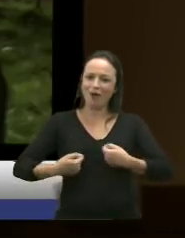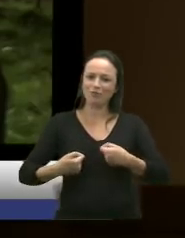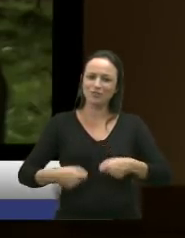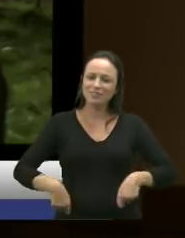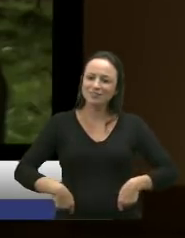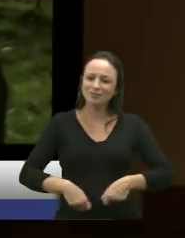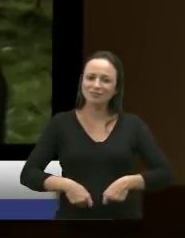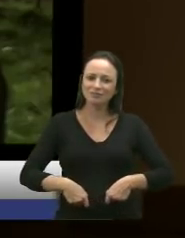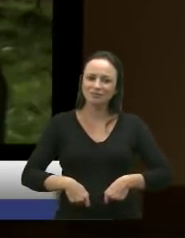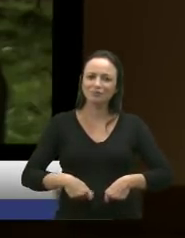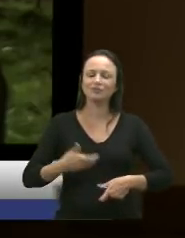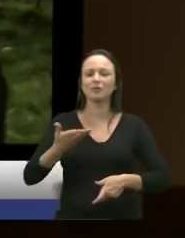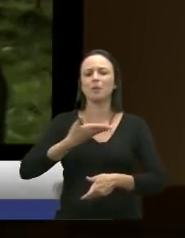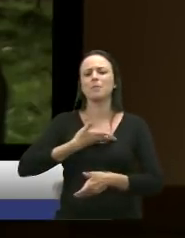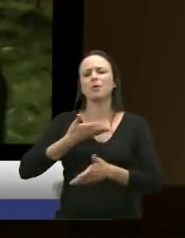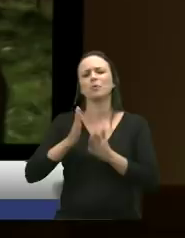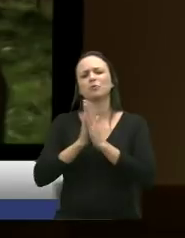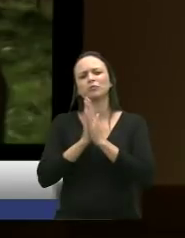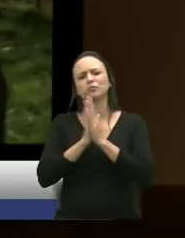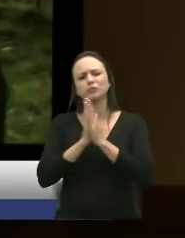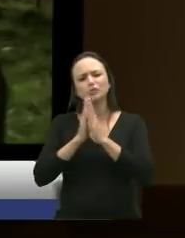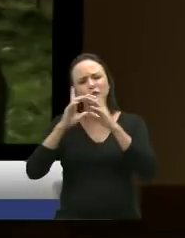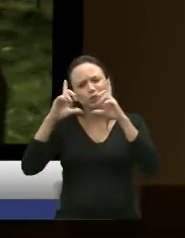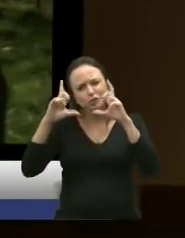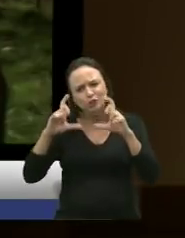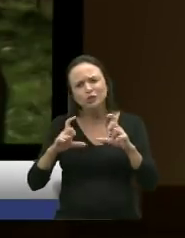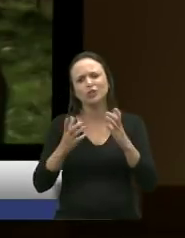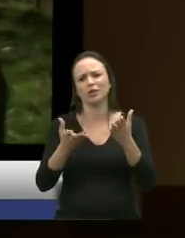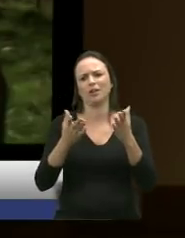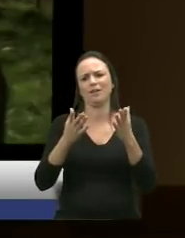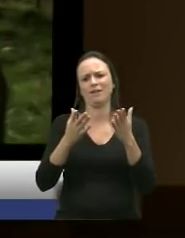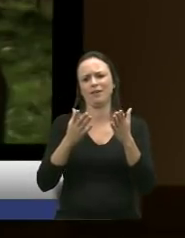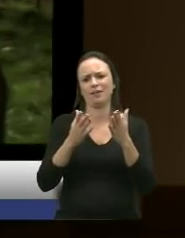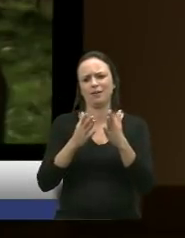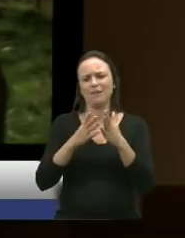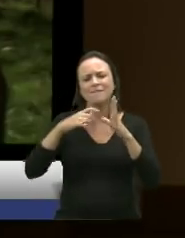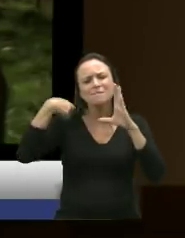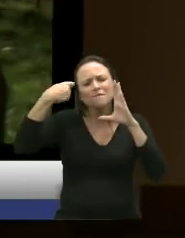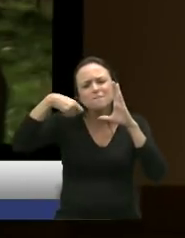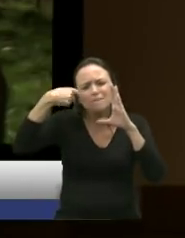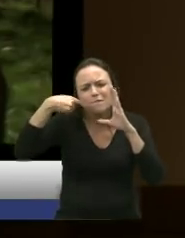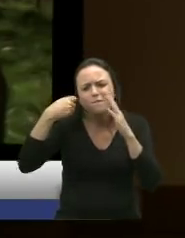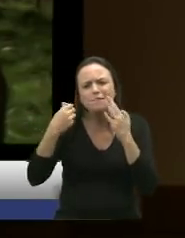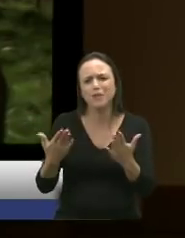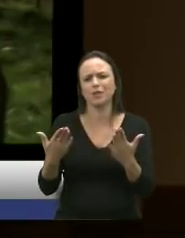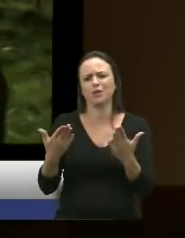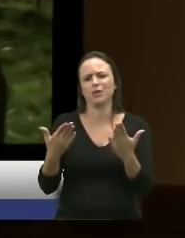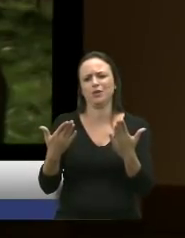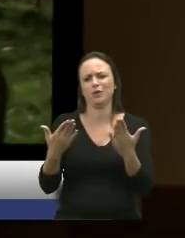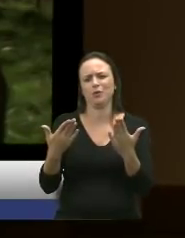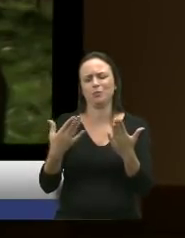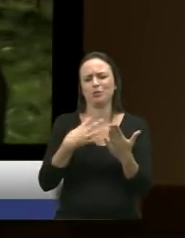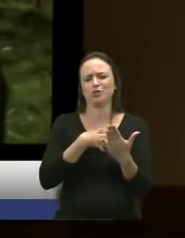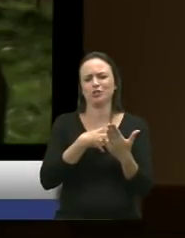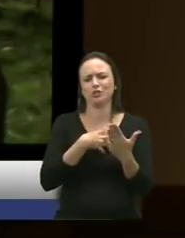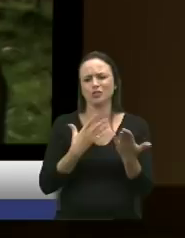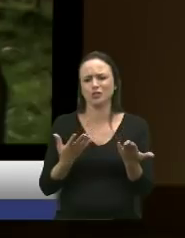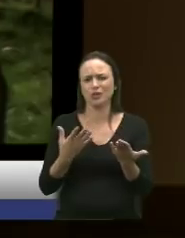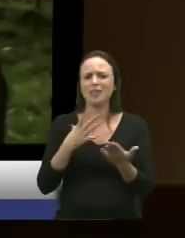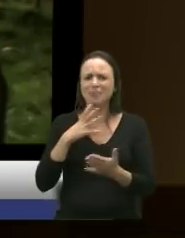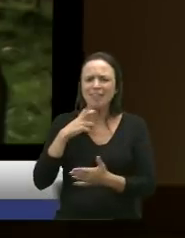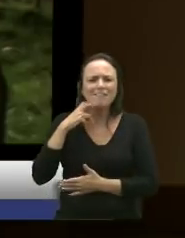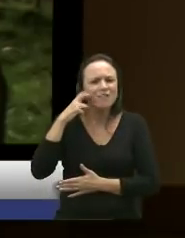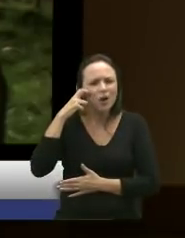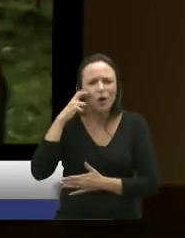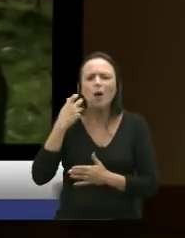de Deus, tirem foto desse tipo de vovozinho. Filmem esse tipo de vovozinho. Até para aqueles que têm timidez, filmem